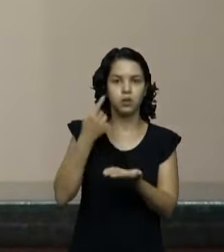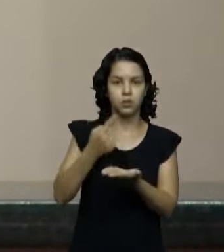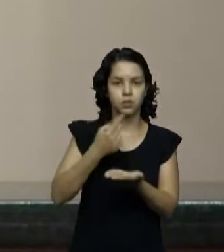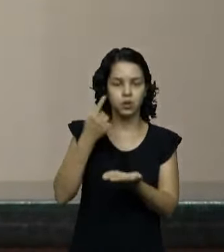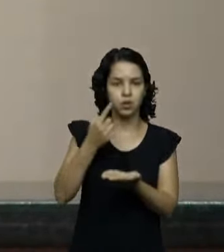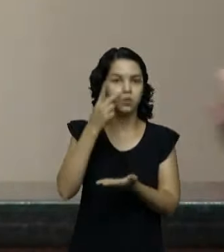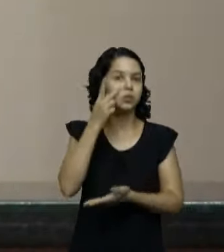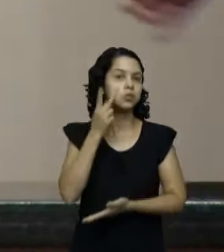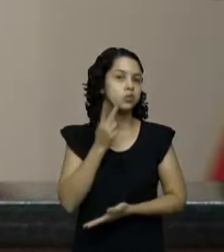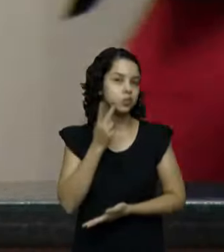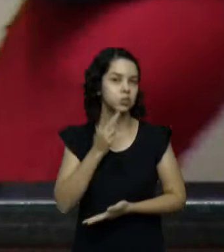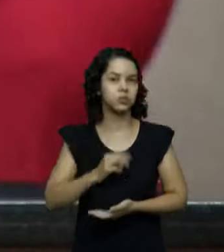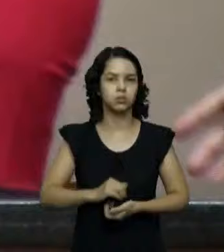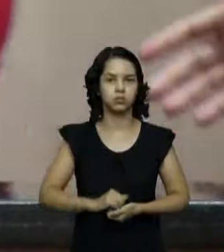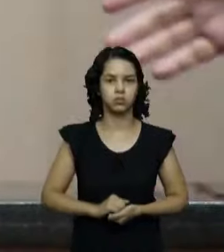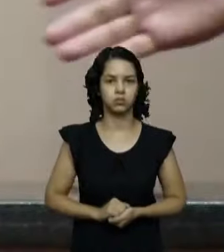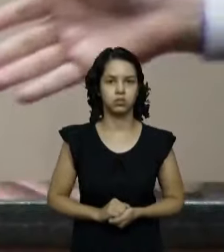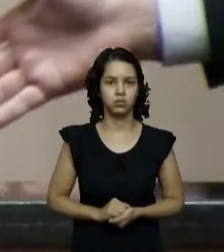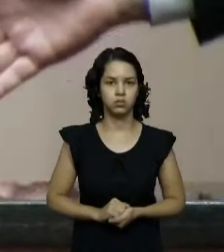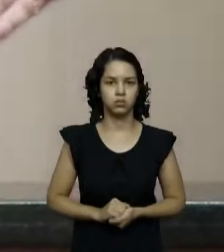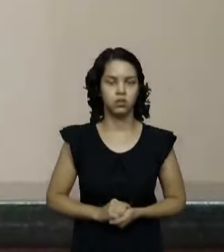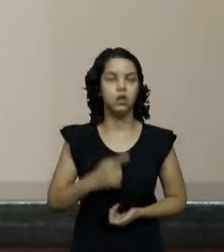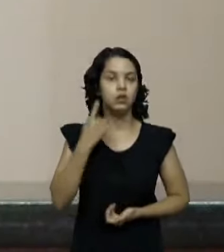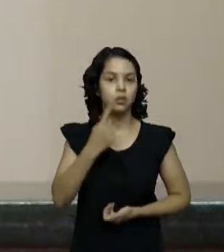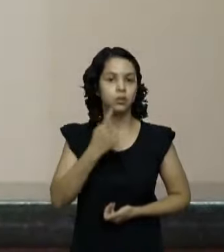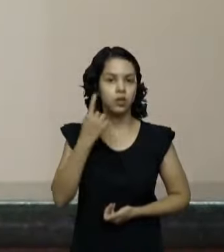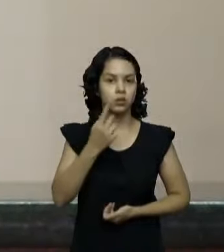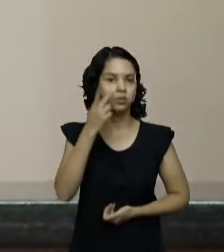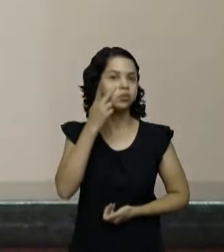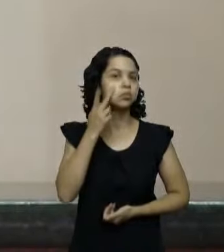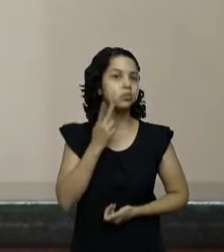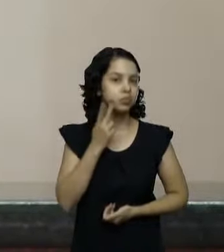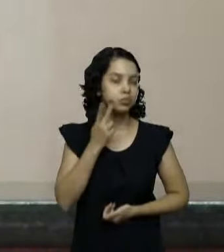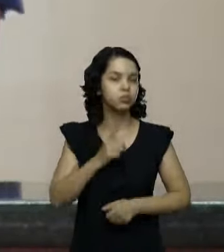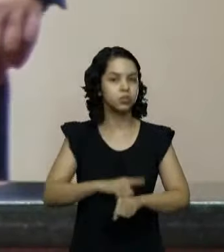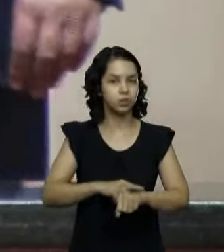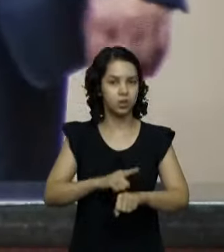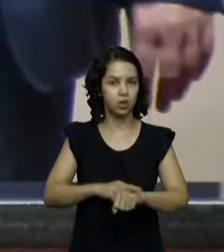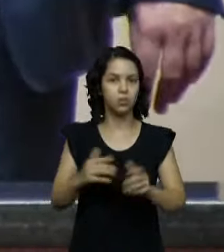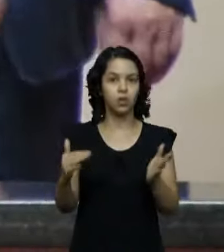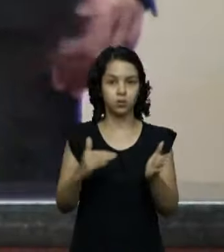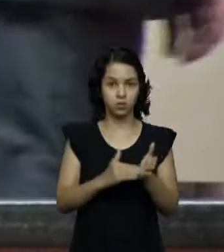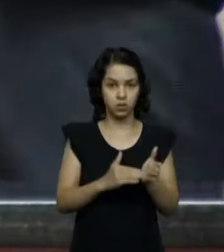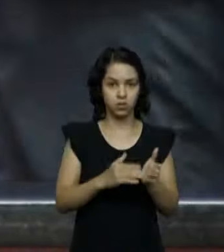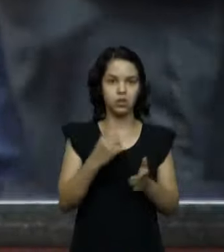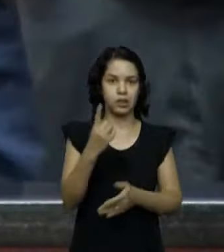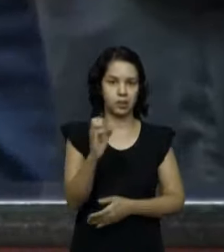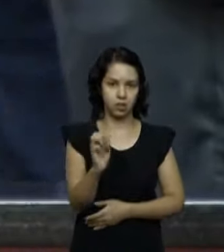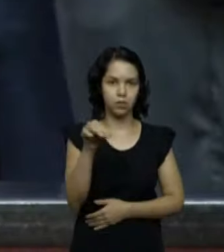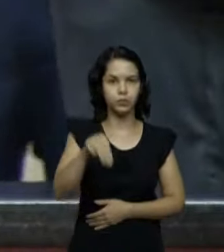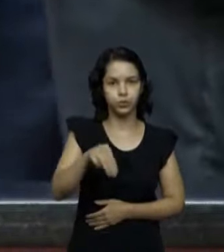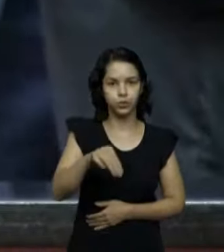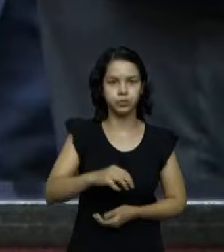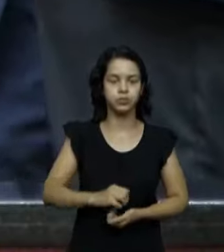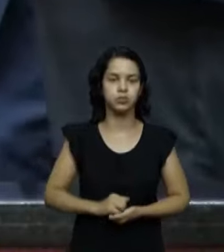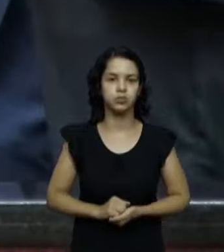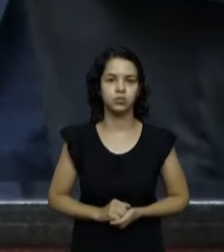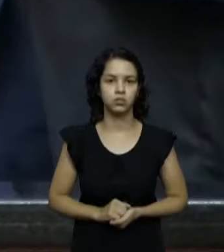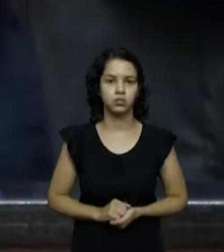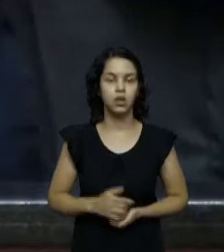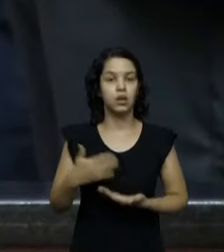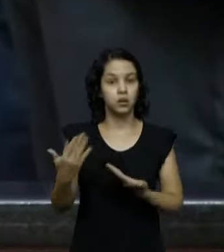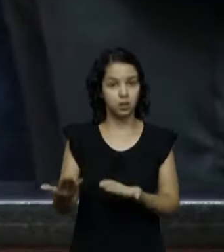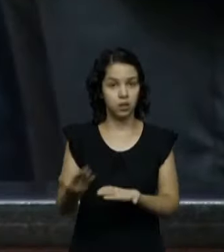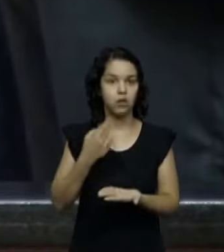Zucchi. Deputado Celso, Vossa Excelência tem a palavra por até 10 minutos. Depois,